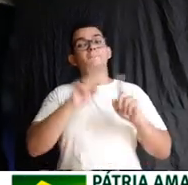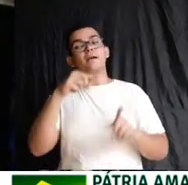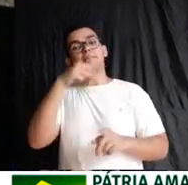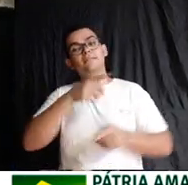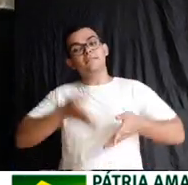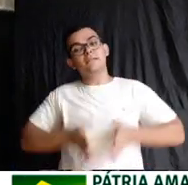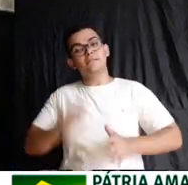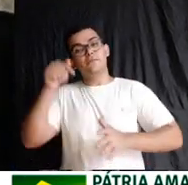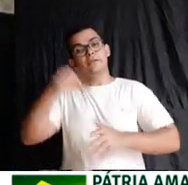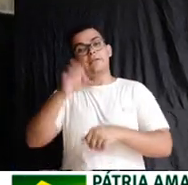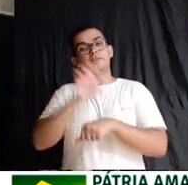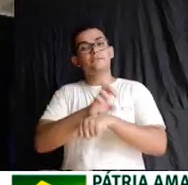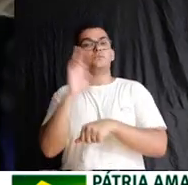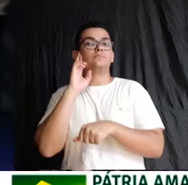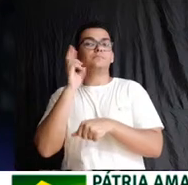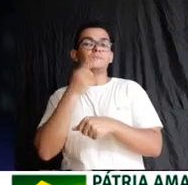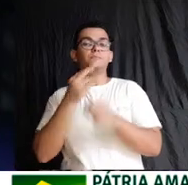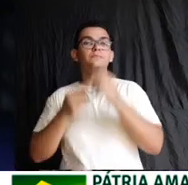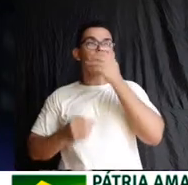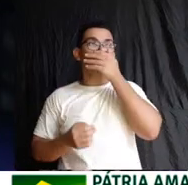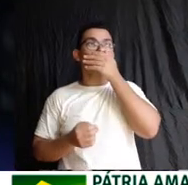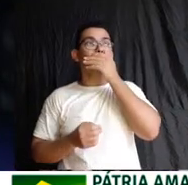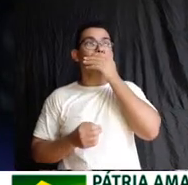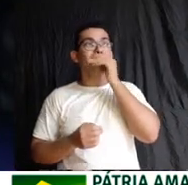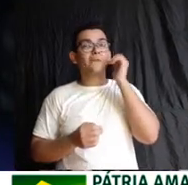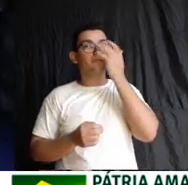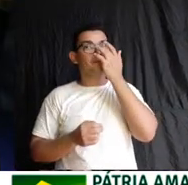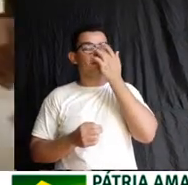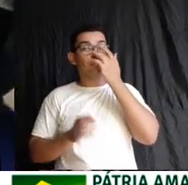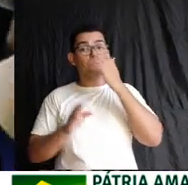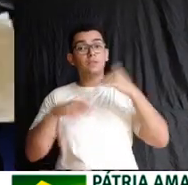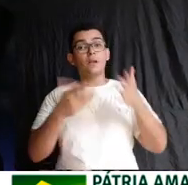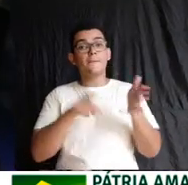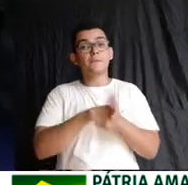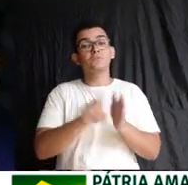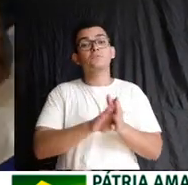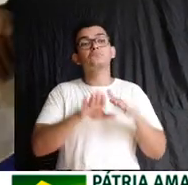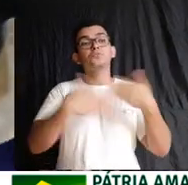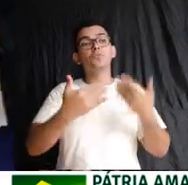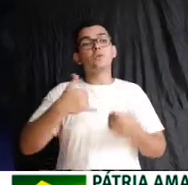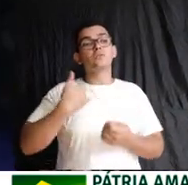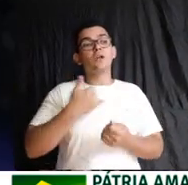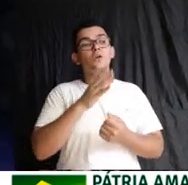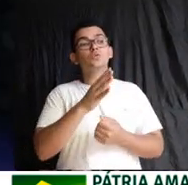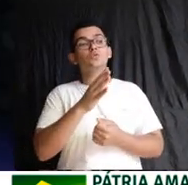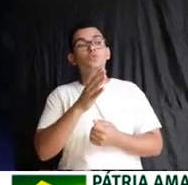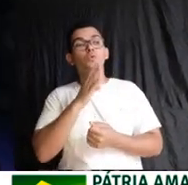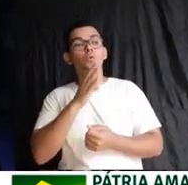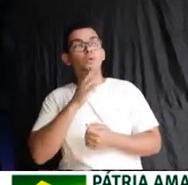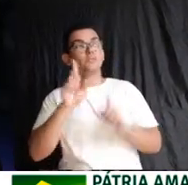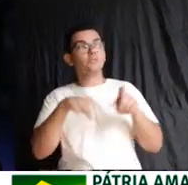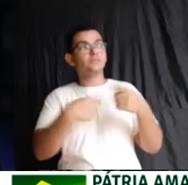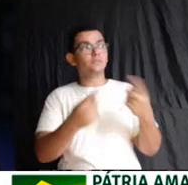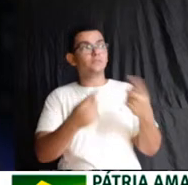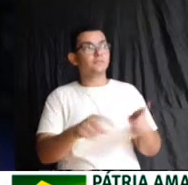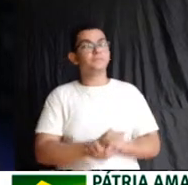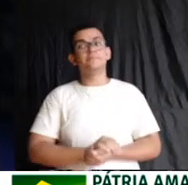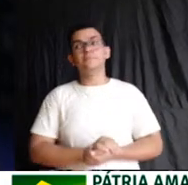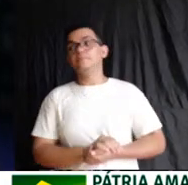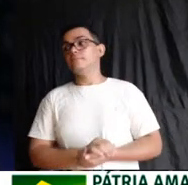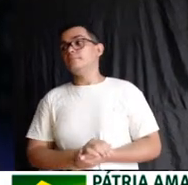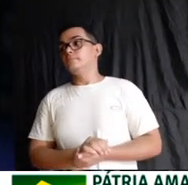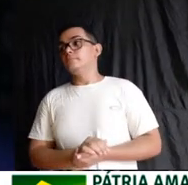Mais uma pergunta para você. Com quantos anos você conheceu a música? Você começou? Rapaz, eu comecei a